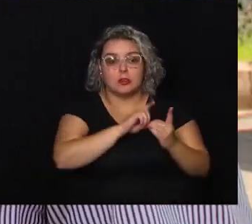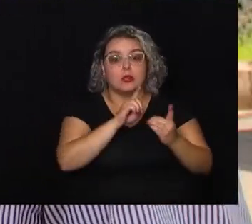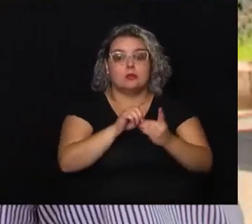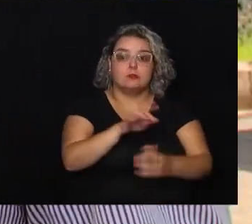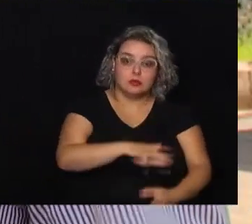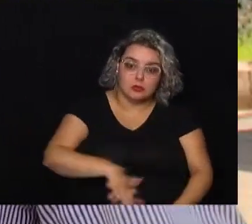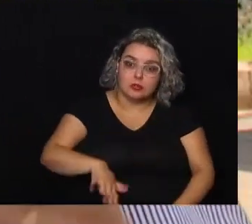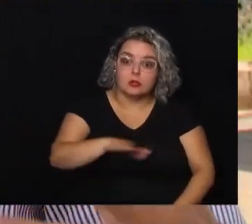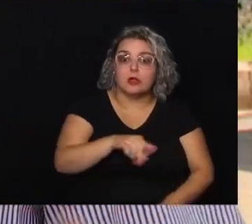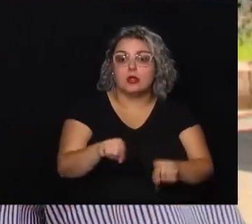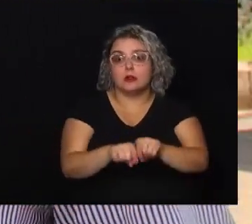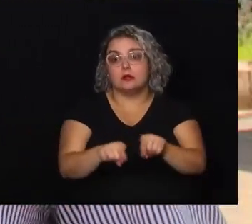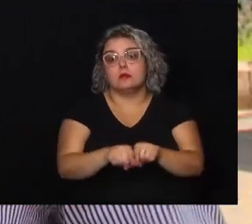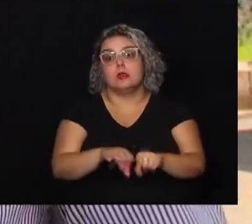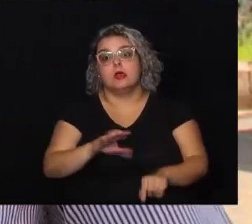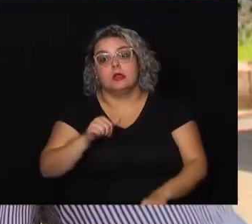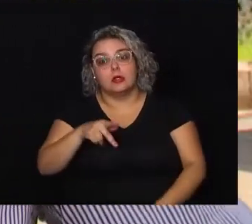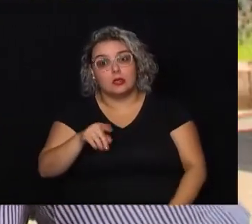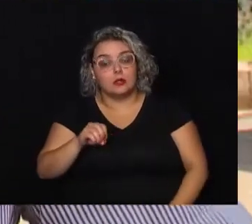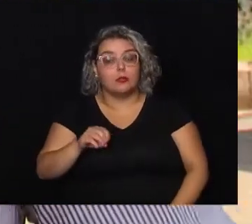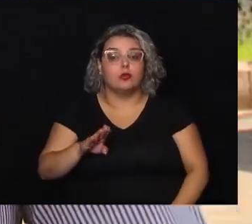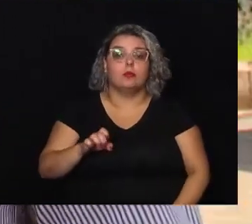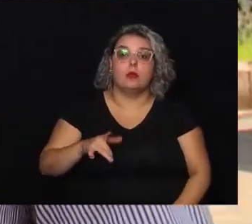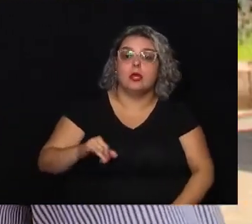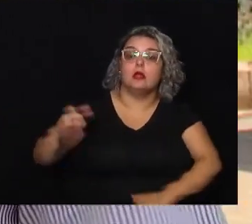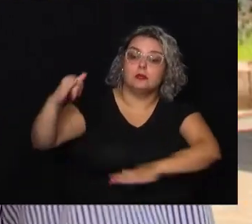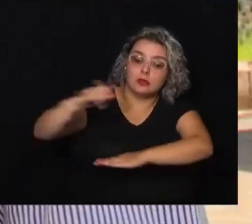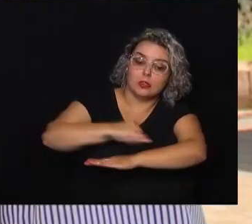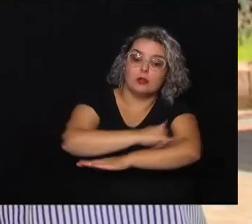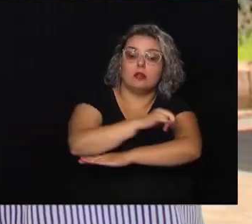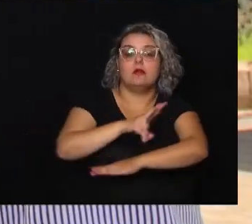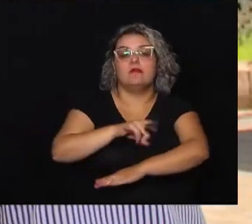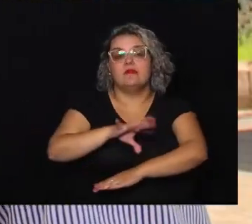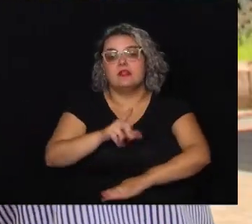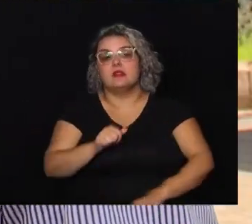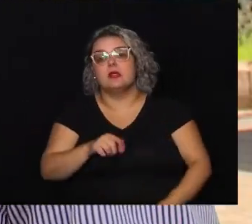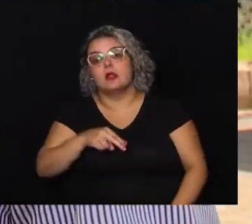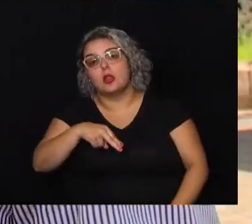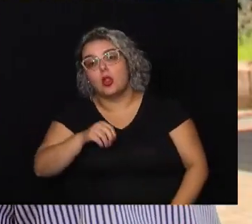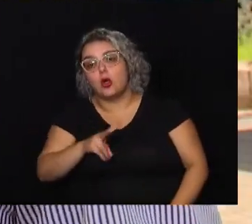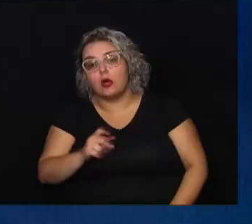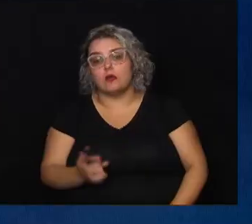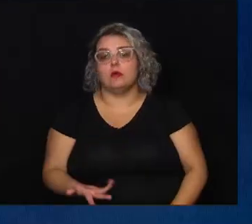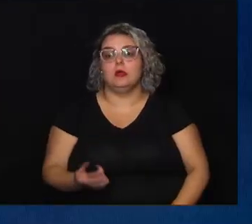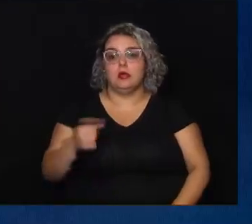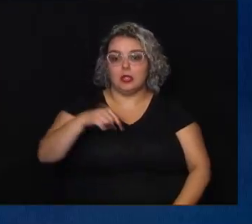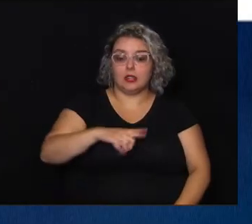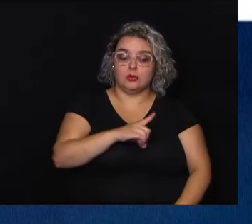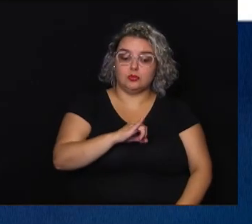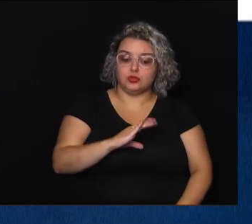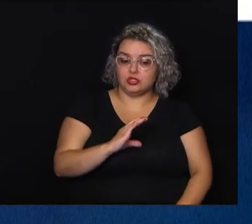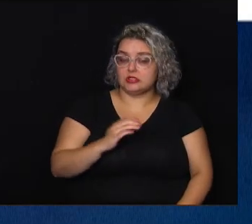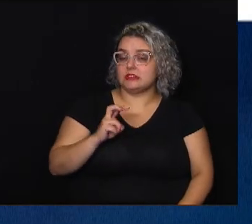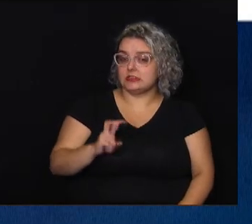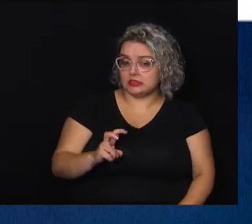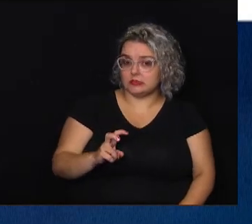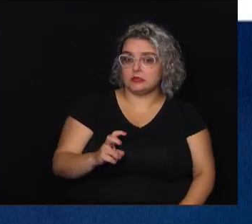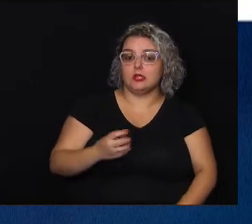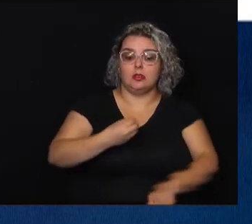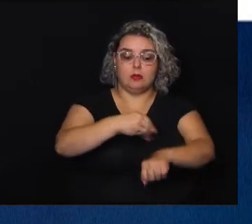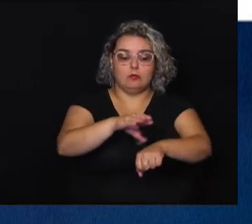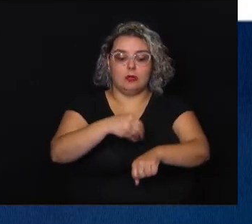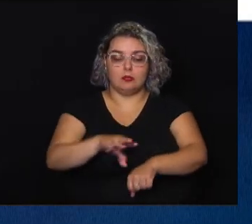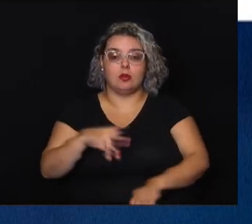inclusive a região do Campo Belo, o aeroporto, a região do Vida Nova. É esse local que nós estamos aqui no DIC 5. Em uma das indicações,